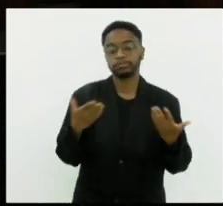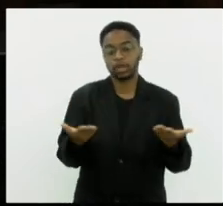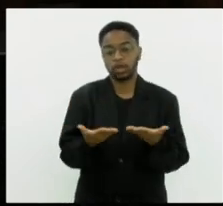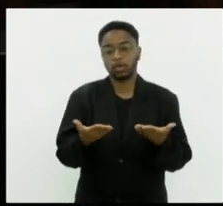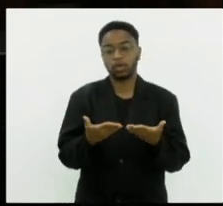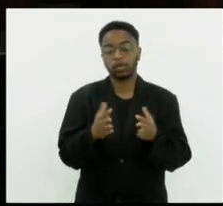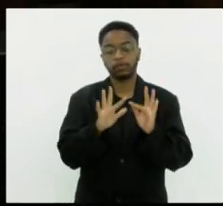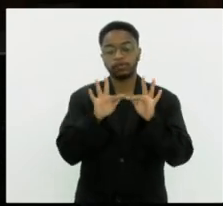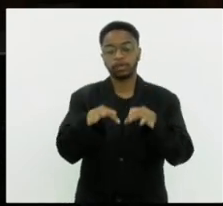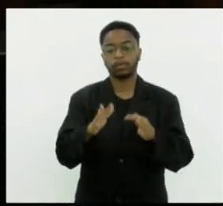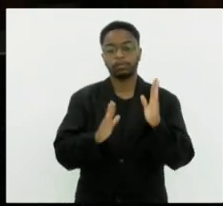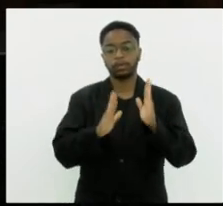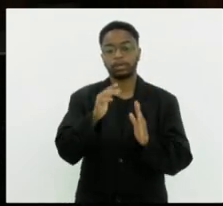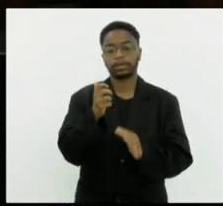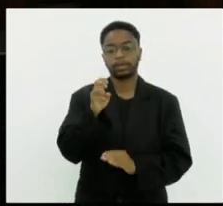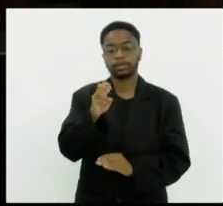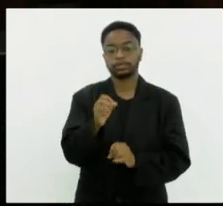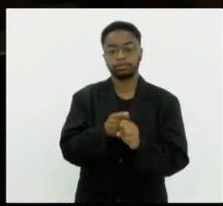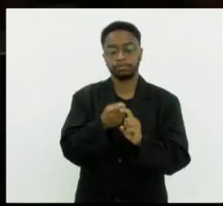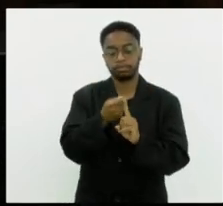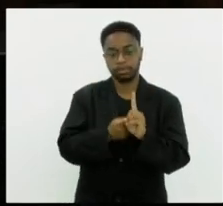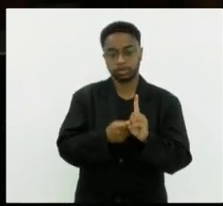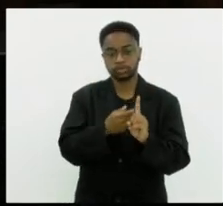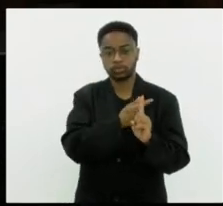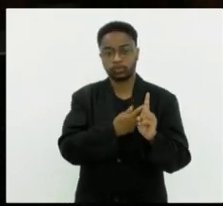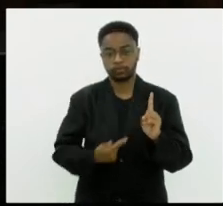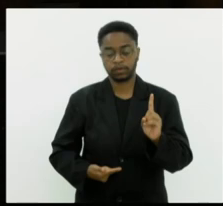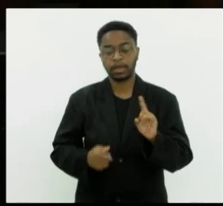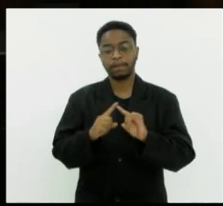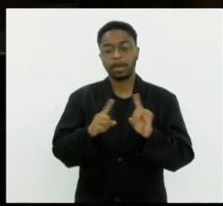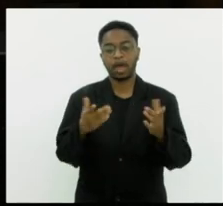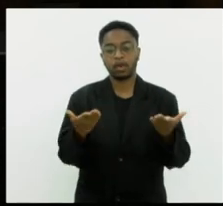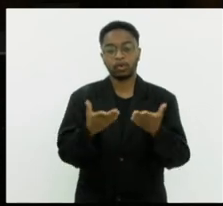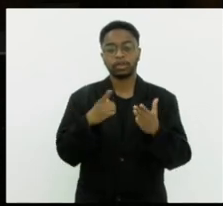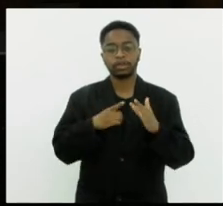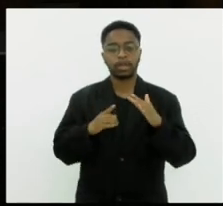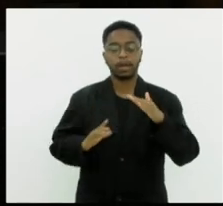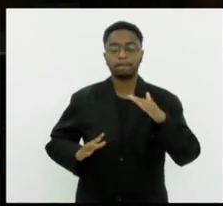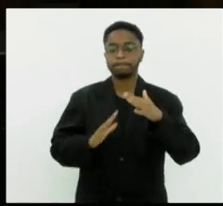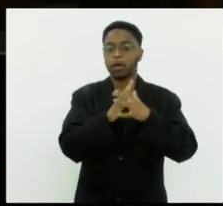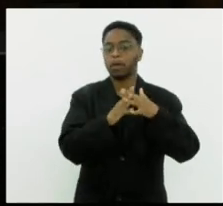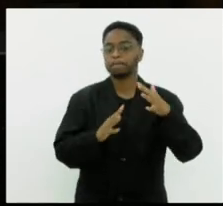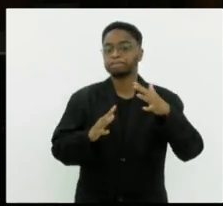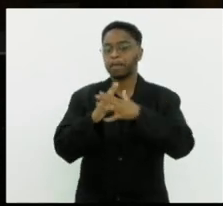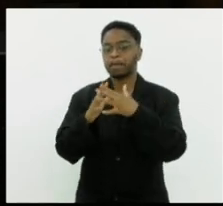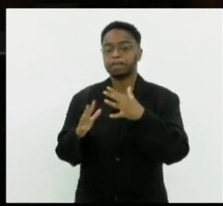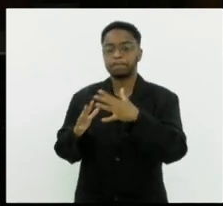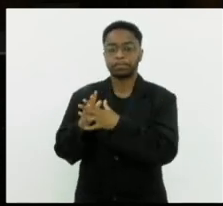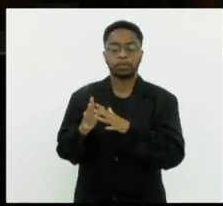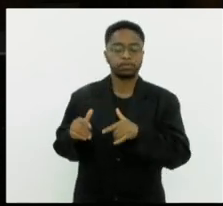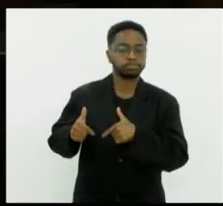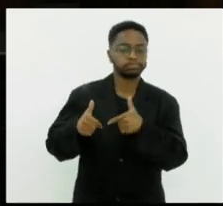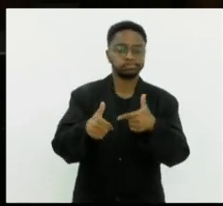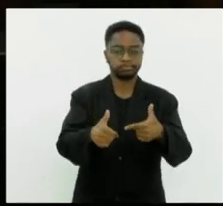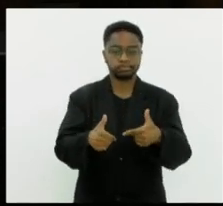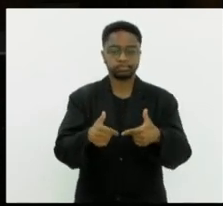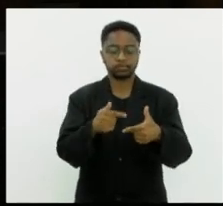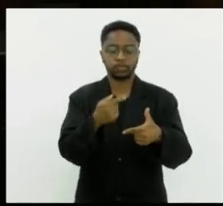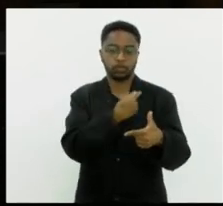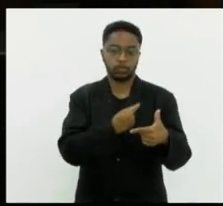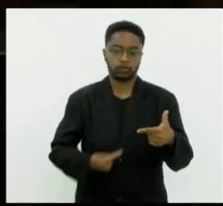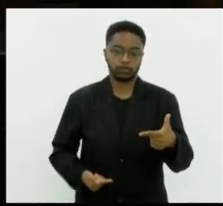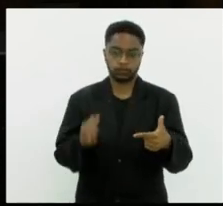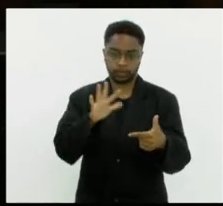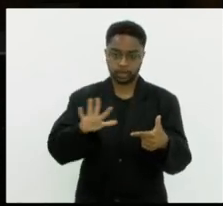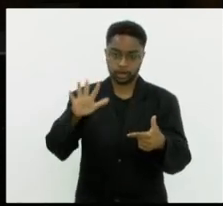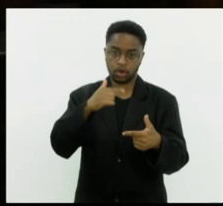15 meses de governo, o governo federal lá bateu vários recordes. São vários recordes batidos pelo governo federal, eu vou